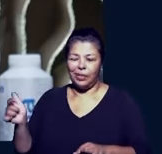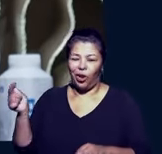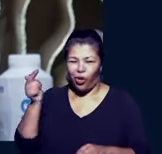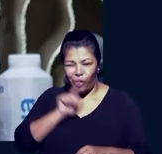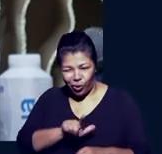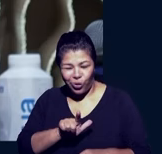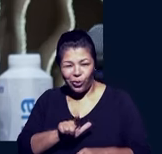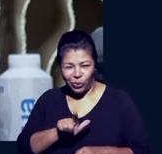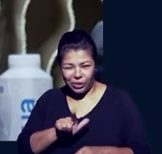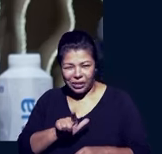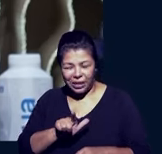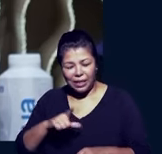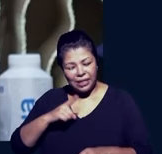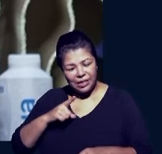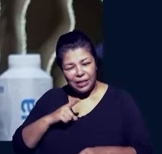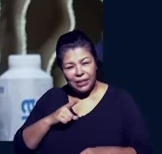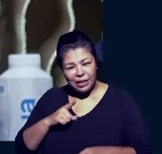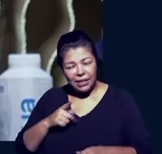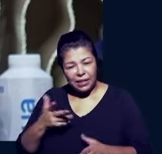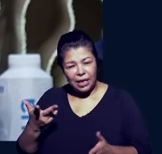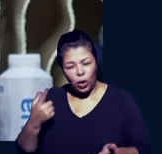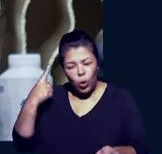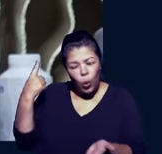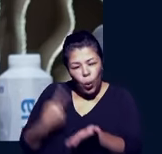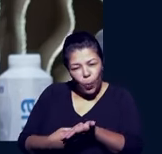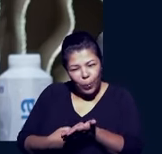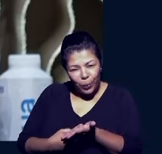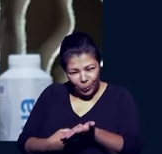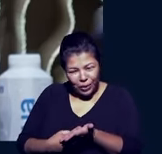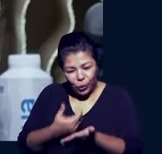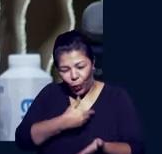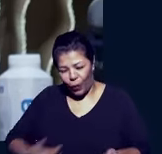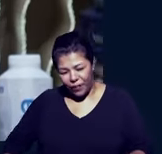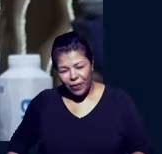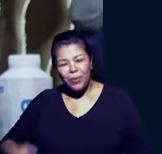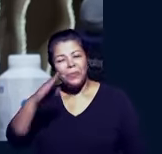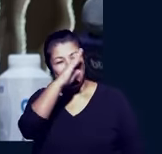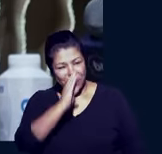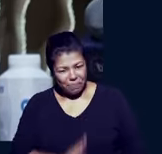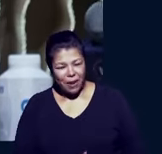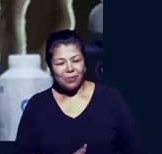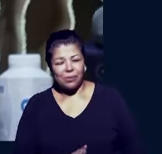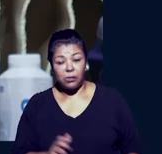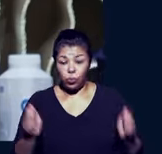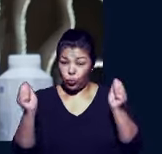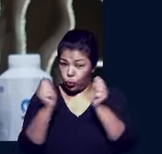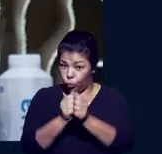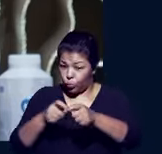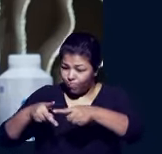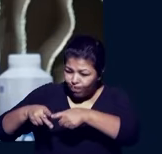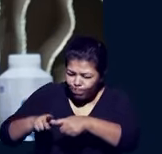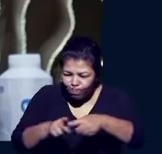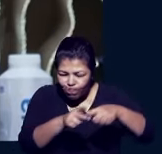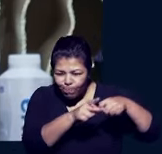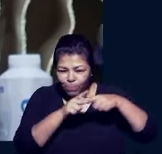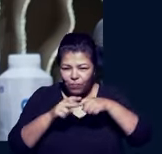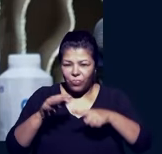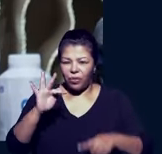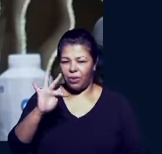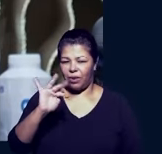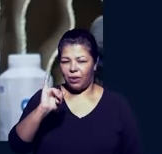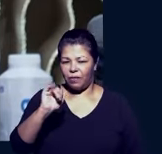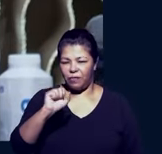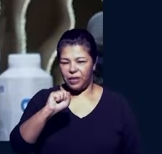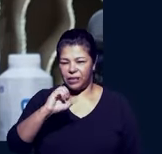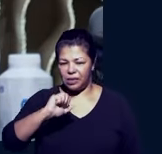que efetivamente o compromisso do governo brasileiro com o ajuste fiscal com a responsabilidade